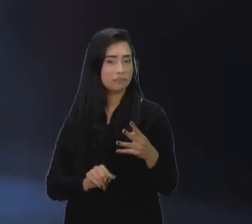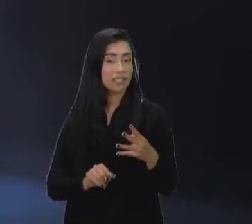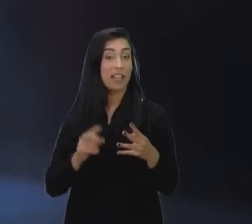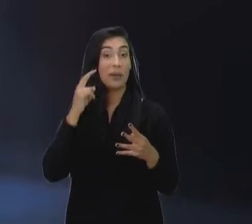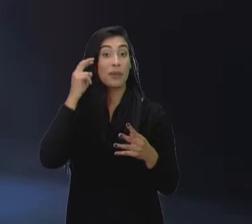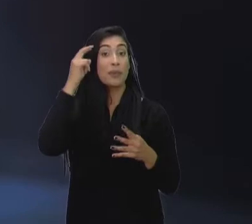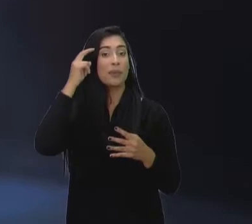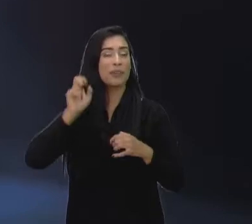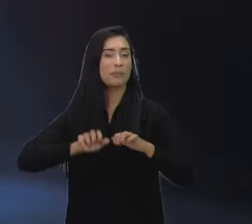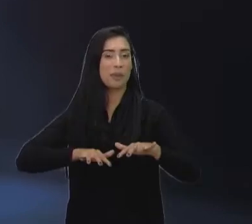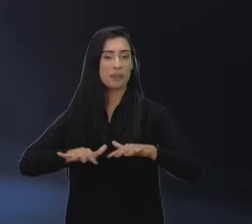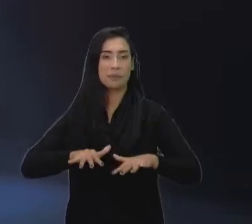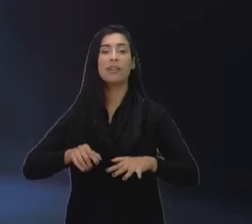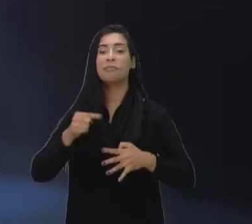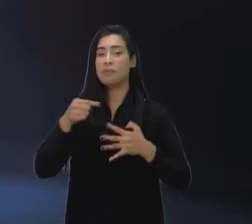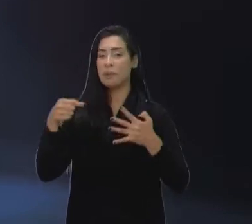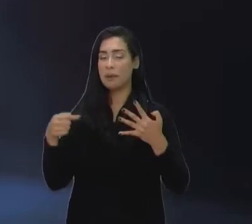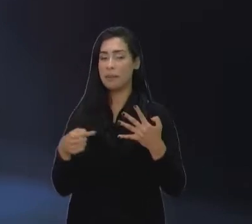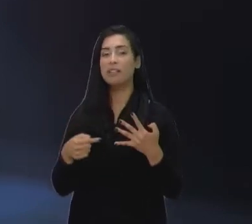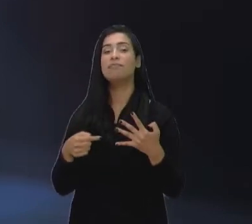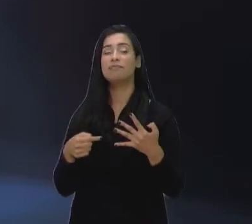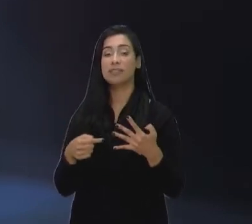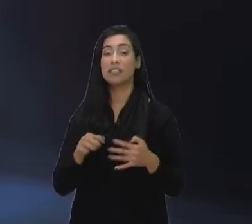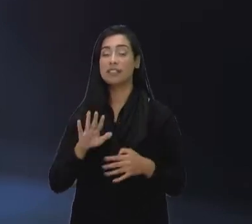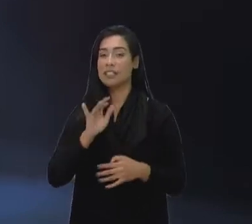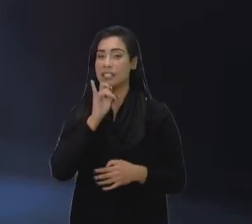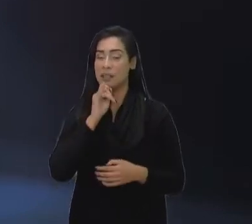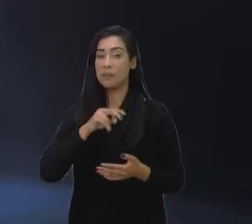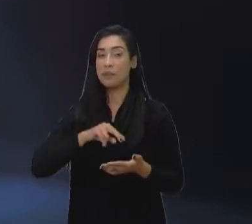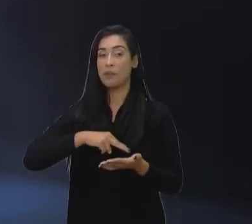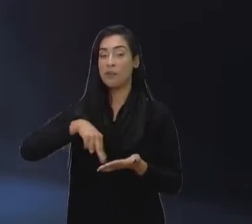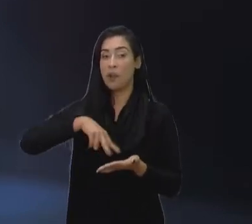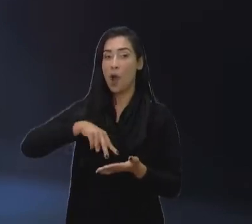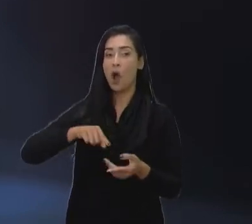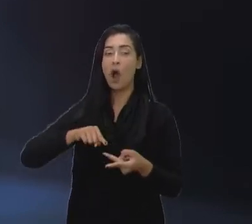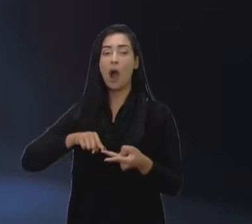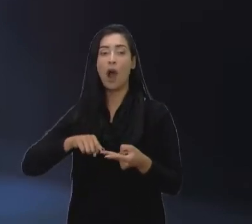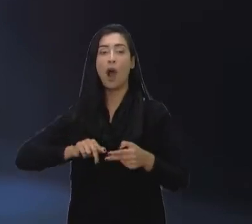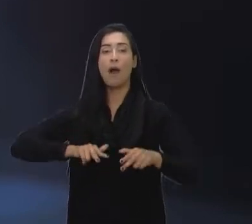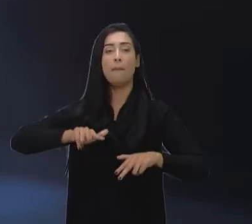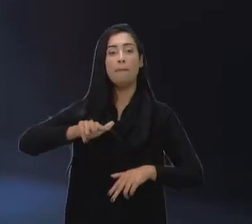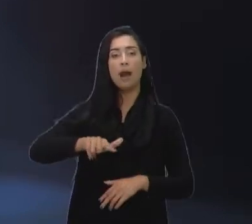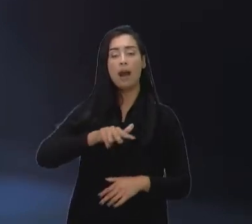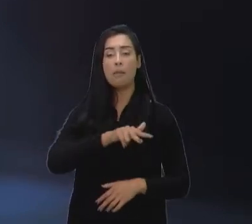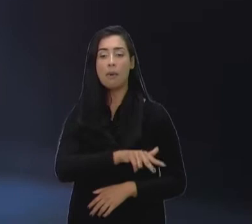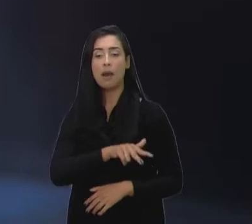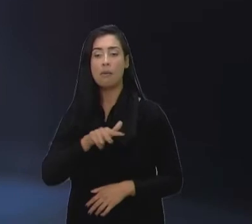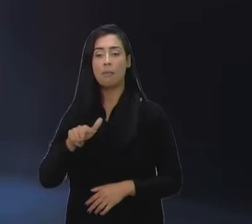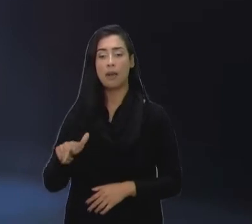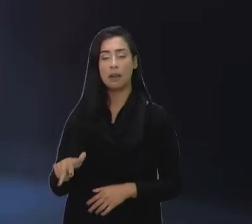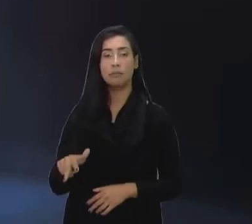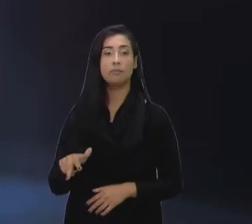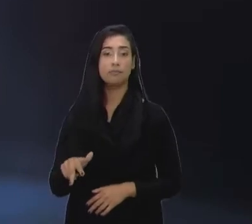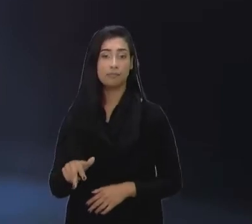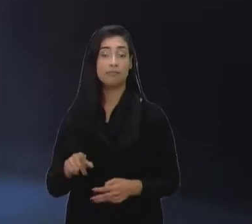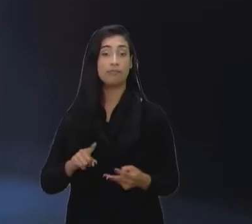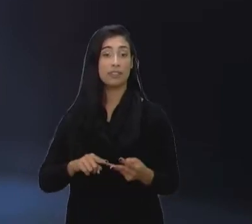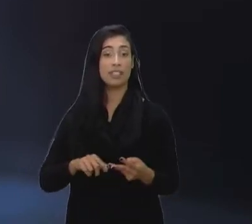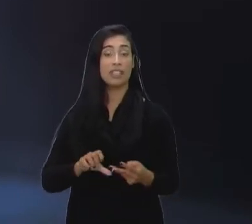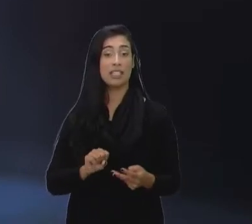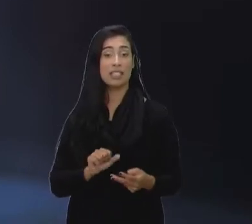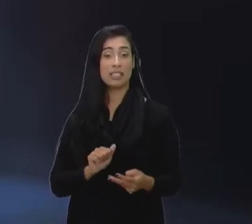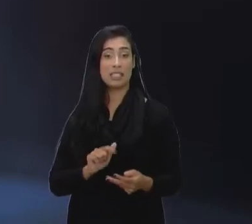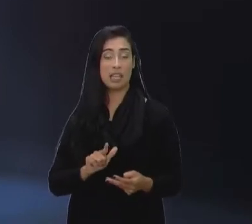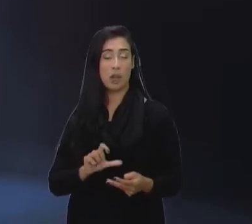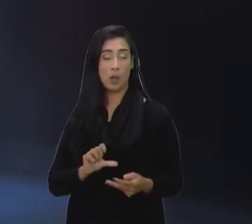movimento. Nessa sequência, nós falamos um pouquinho do forró, falamos da cultura hip hop e também falamos sobre salsa e